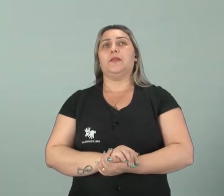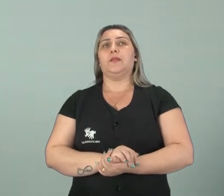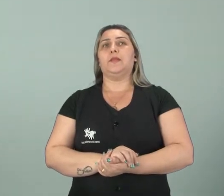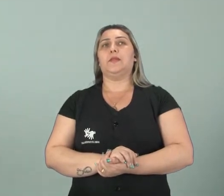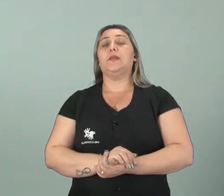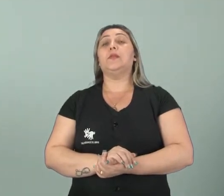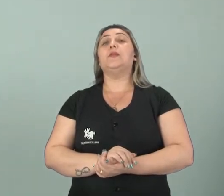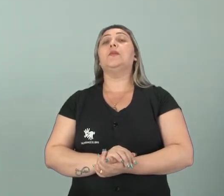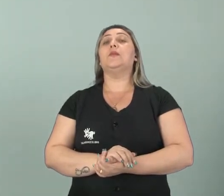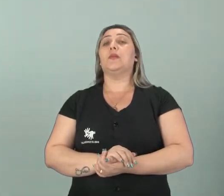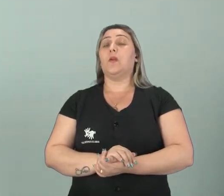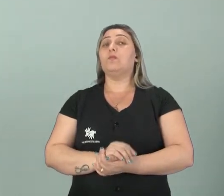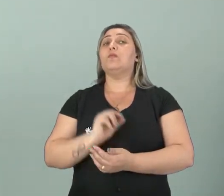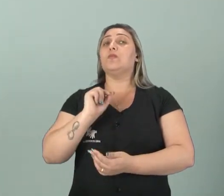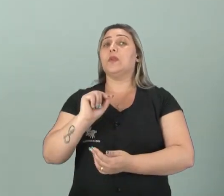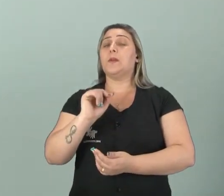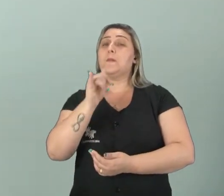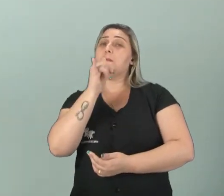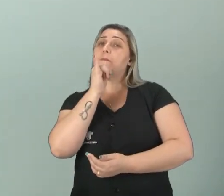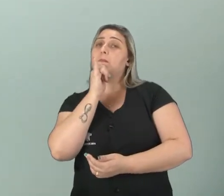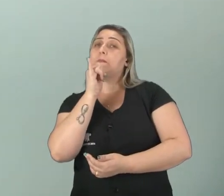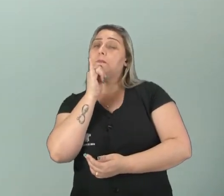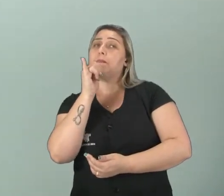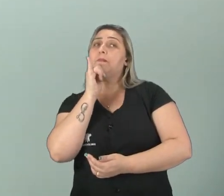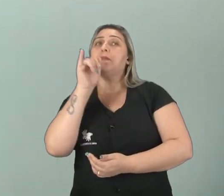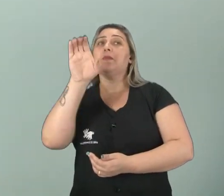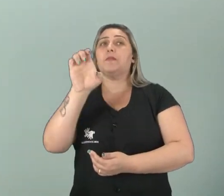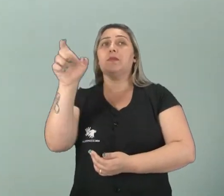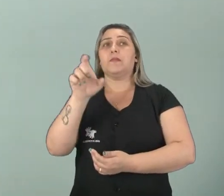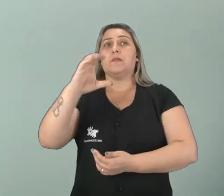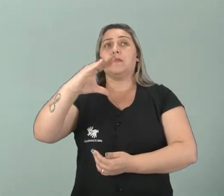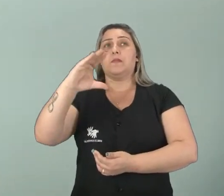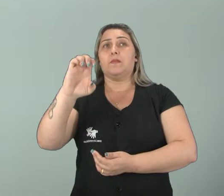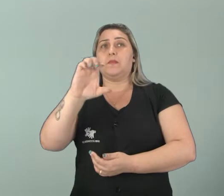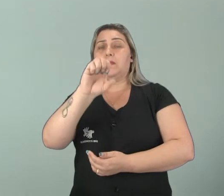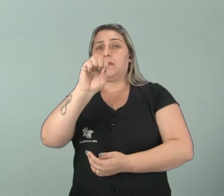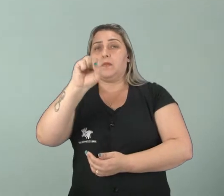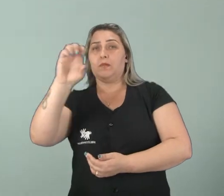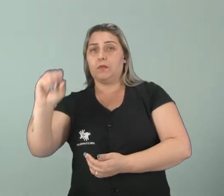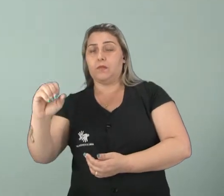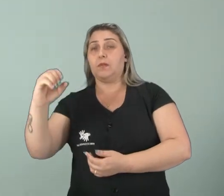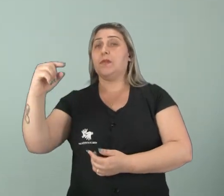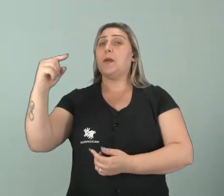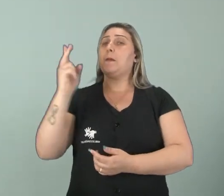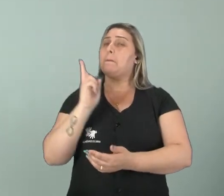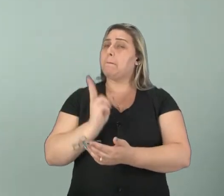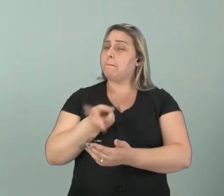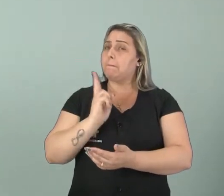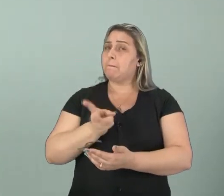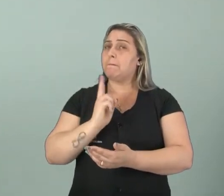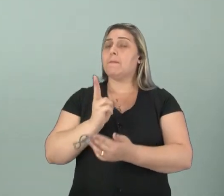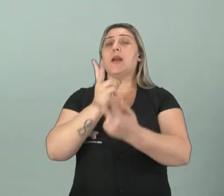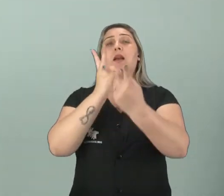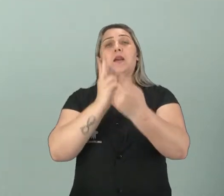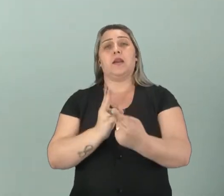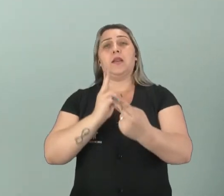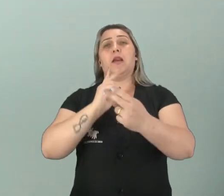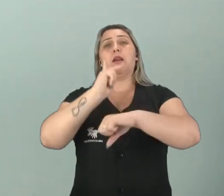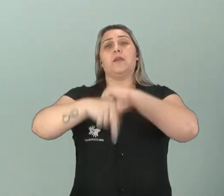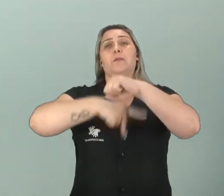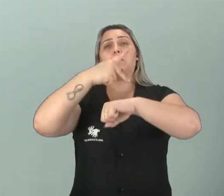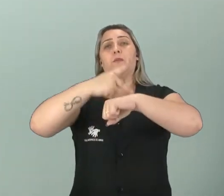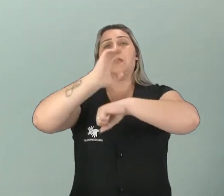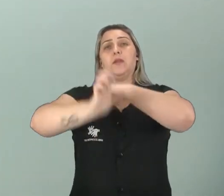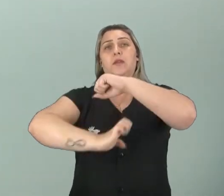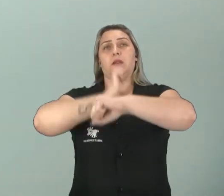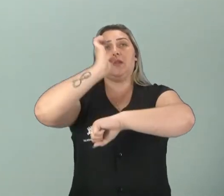Quanto ao excesso, ou seja, digamos que um átomo estava neutro, ou seja, tinha a mesma quantidade de prótons e de elétrons, e de